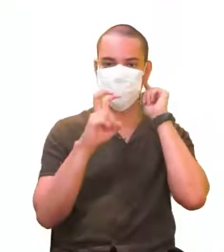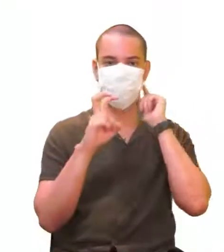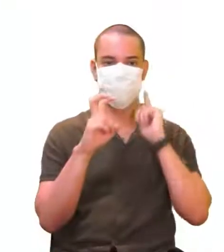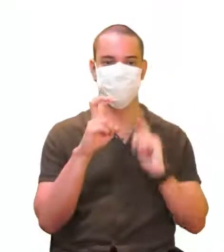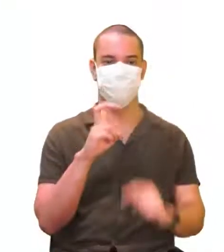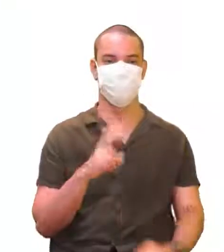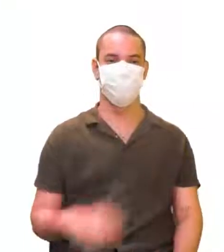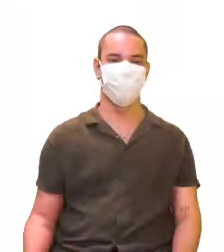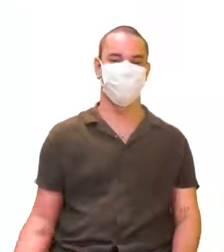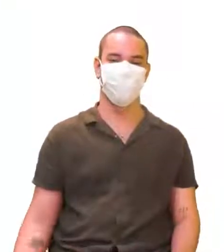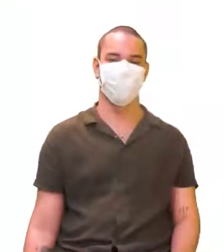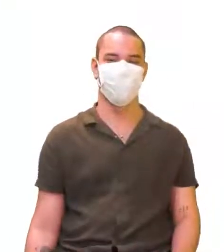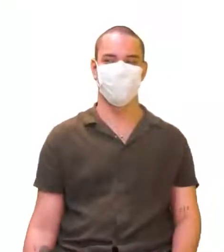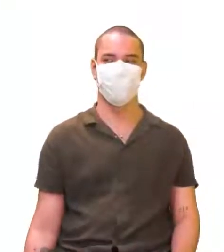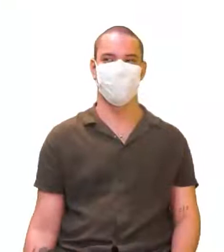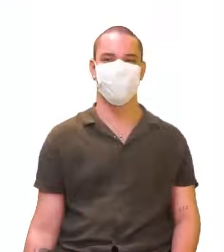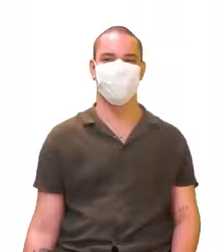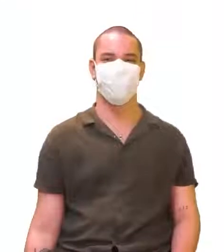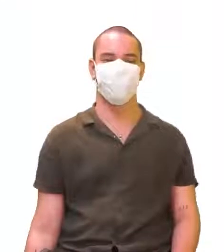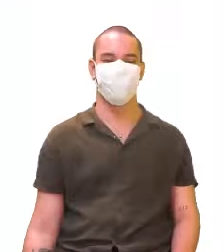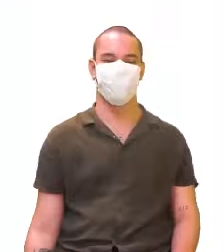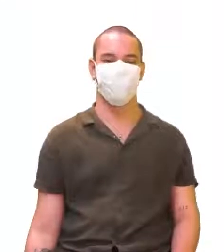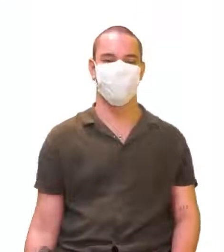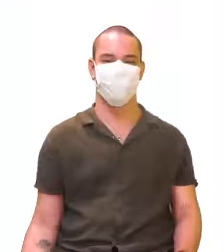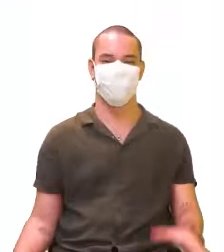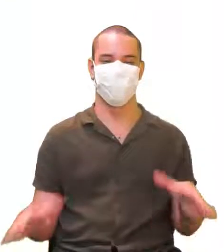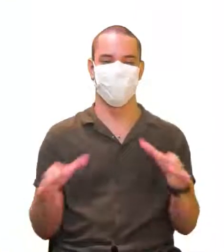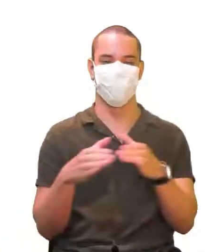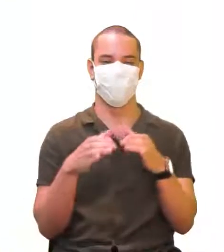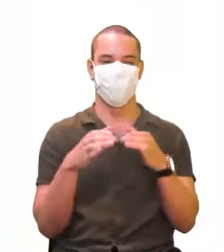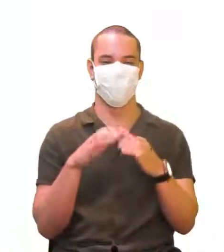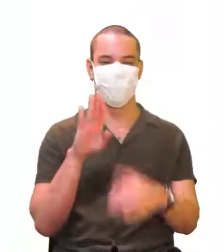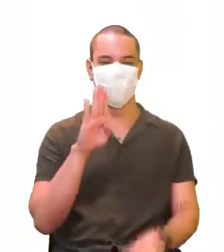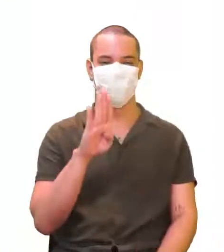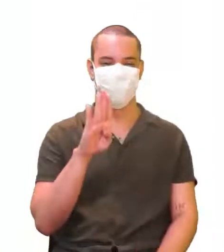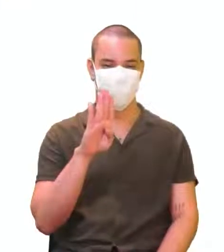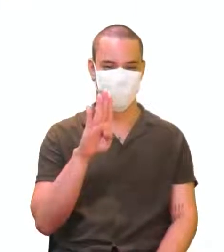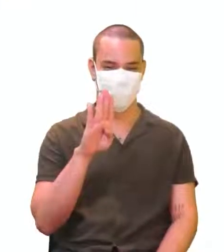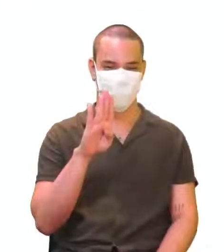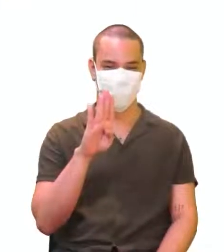5, grupo B